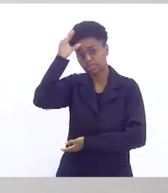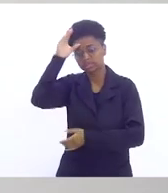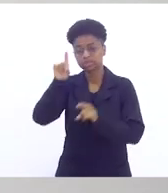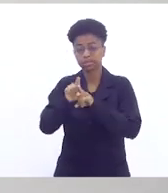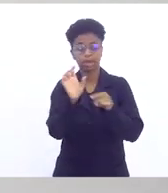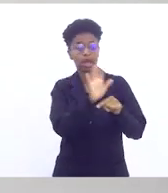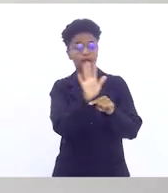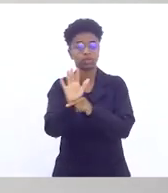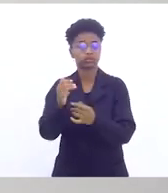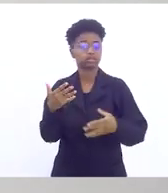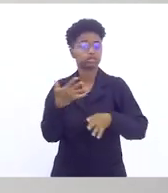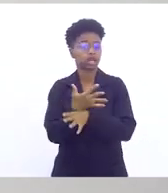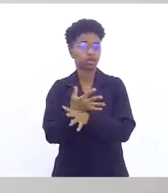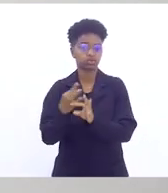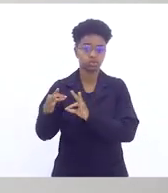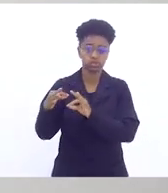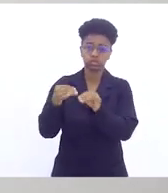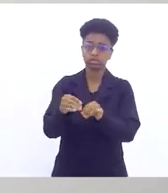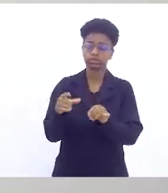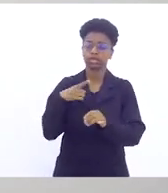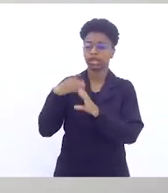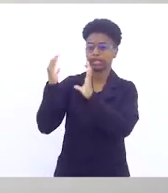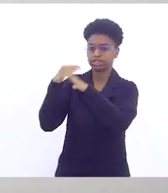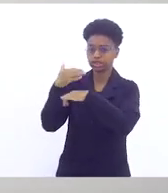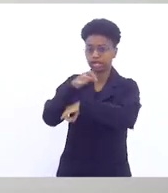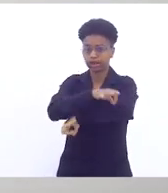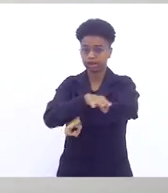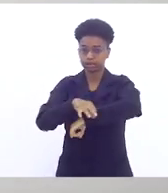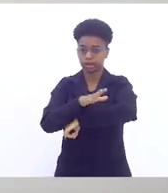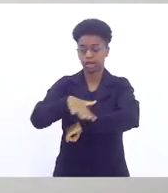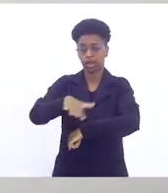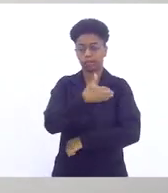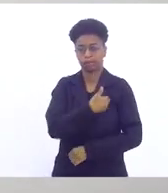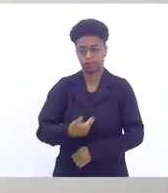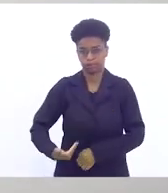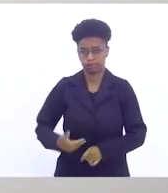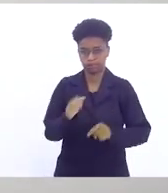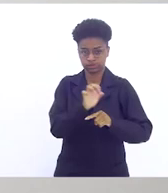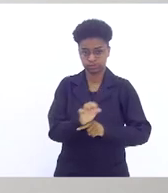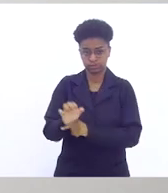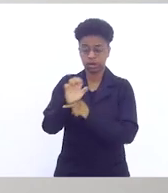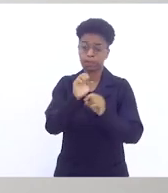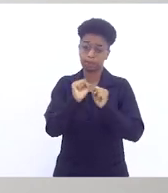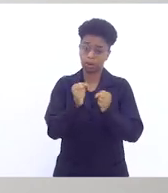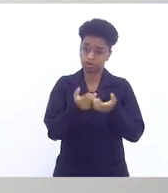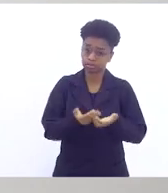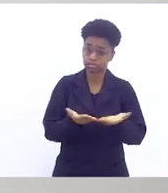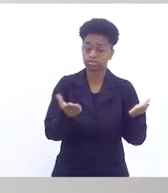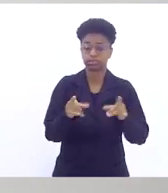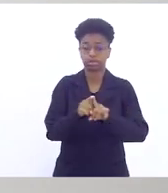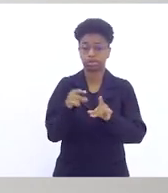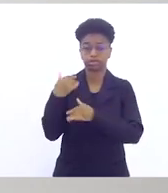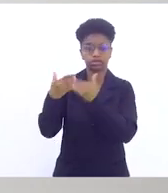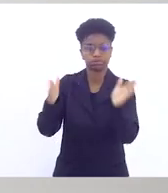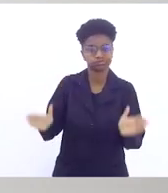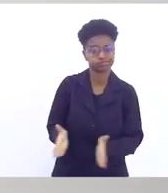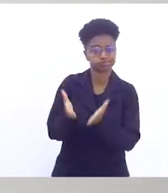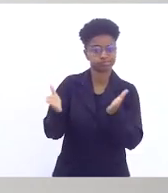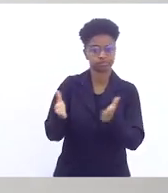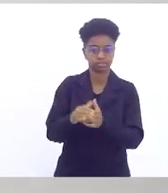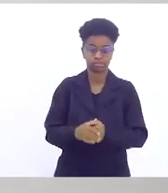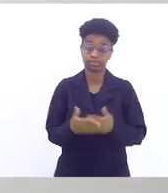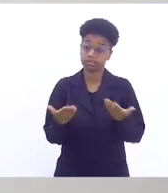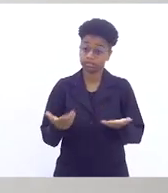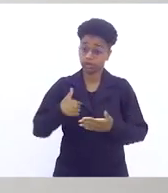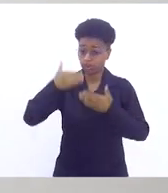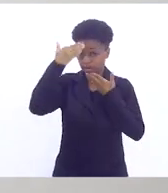os municípios que todos os engenheiros arquitetos da máquina pública Estadual pode fornecer para alavancar esse desenvolvimento então